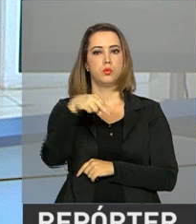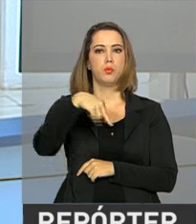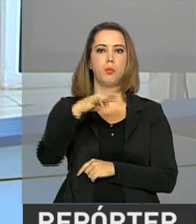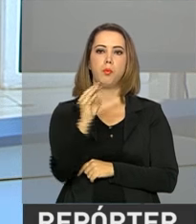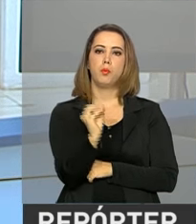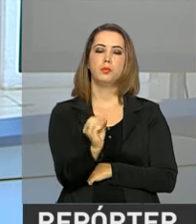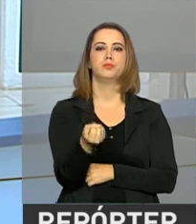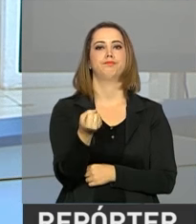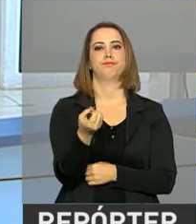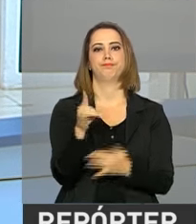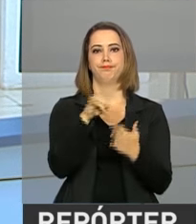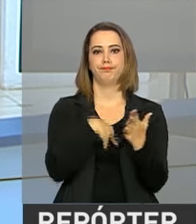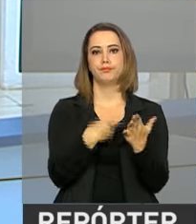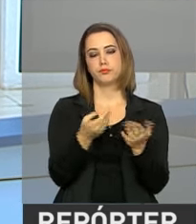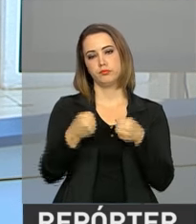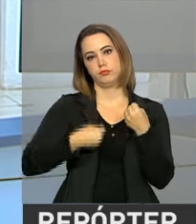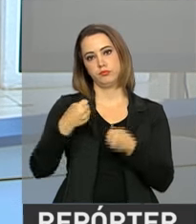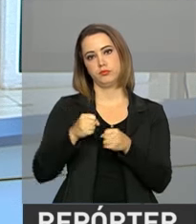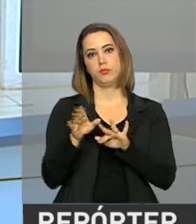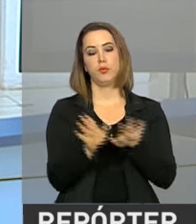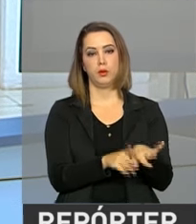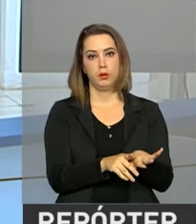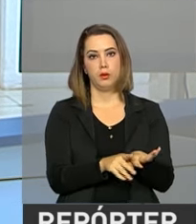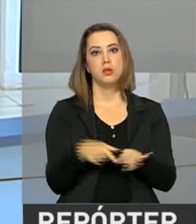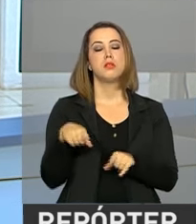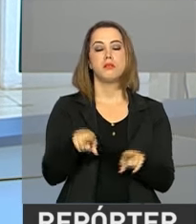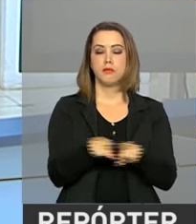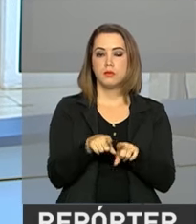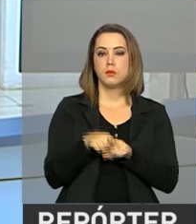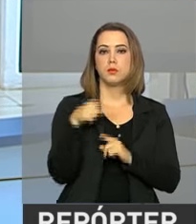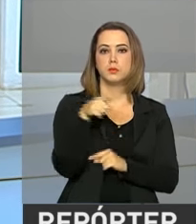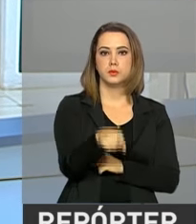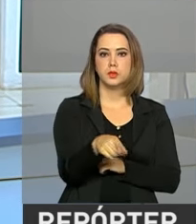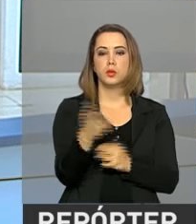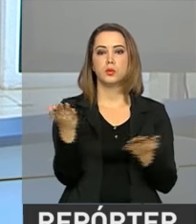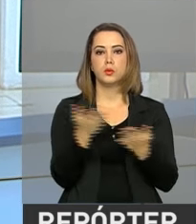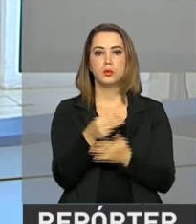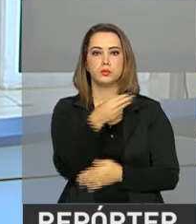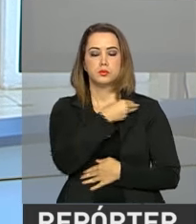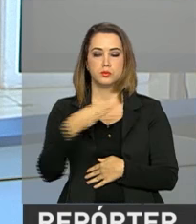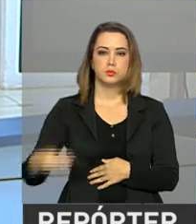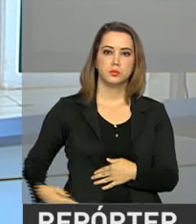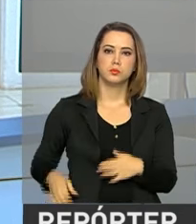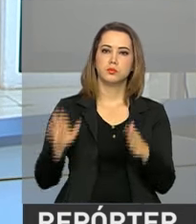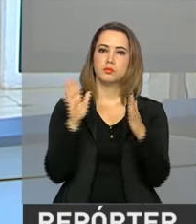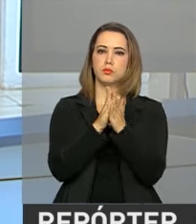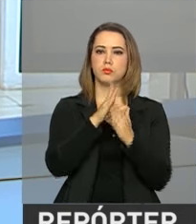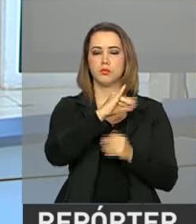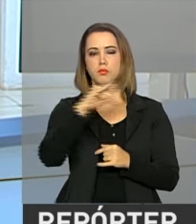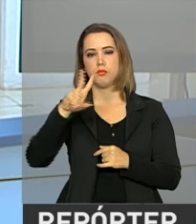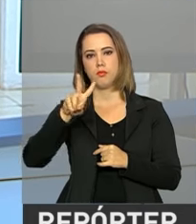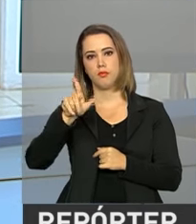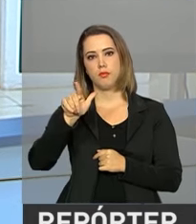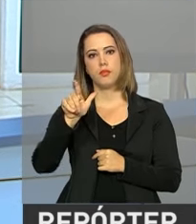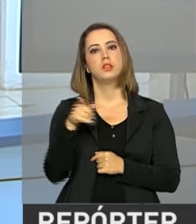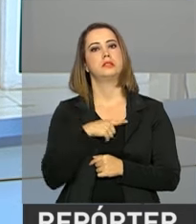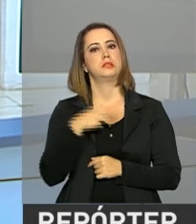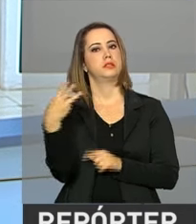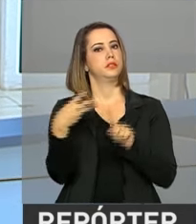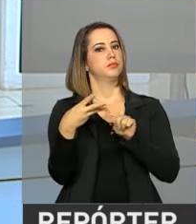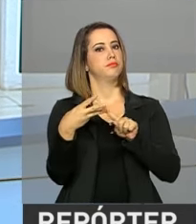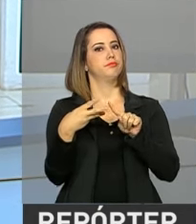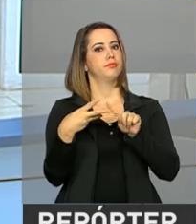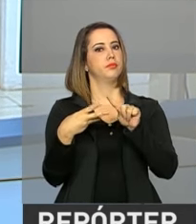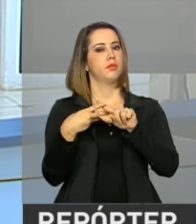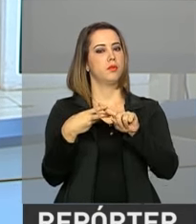carteira. E uma última informação, daqui a pouco no Palácio Planalto, o ministro da Casa Civil, Eliseu Padilha, vai anunciar três medidas